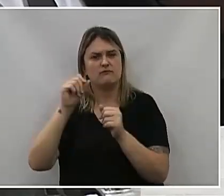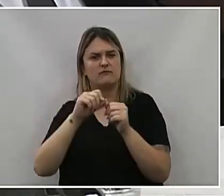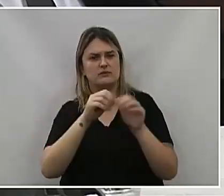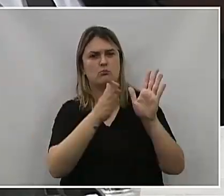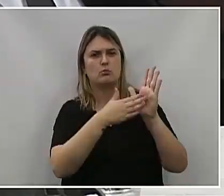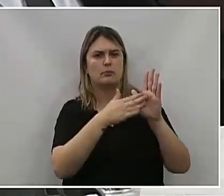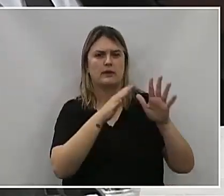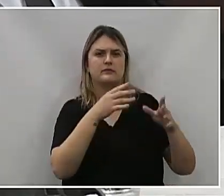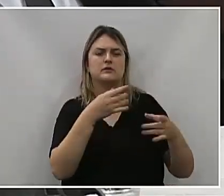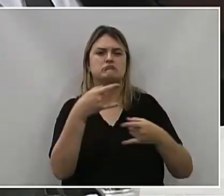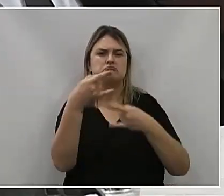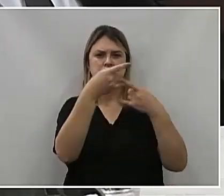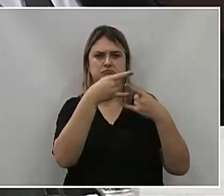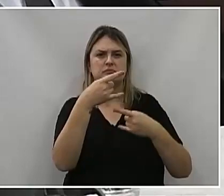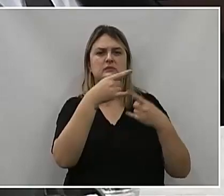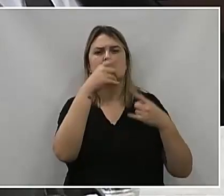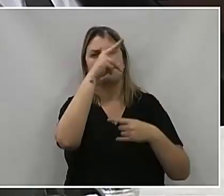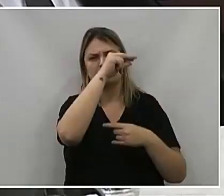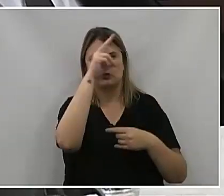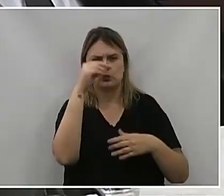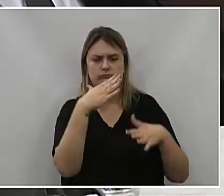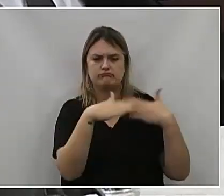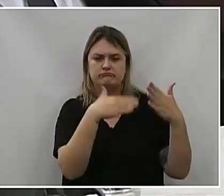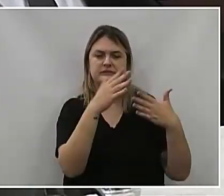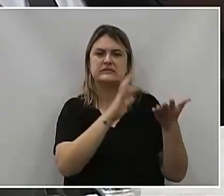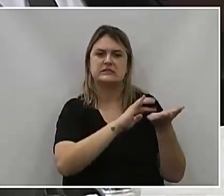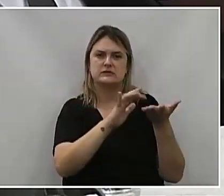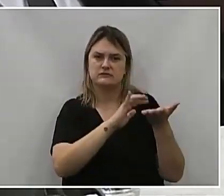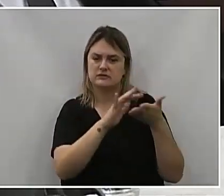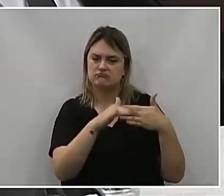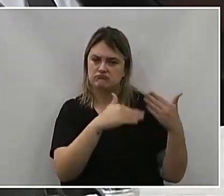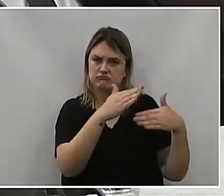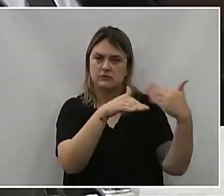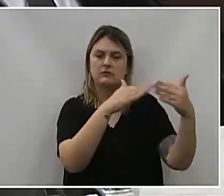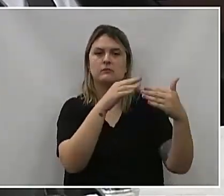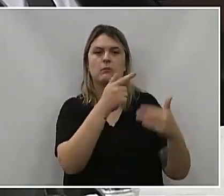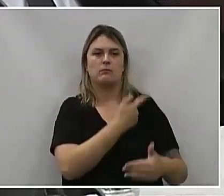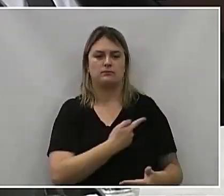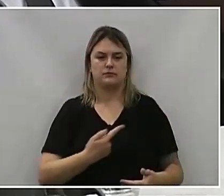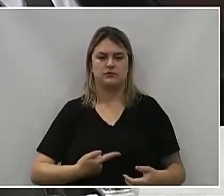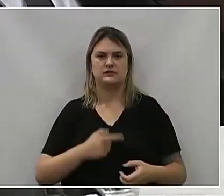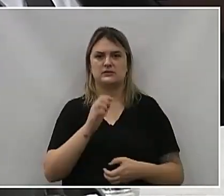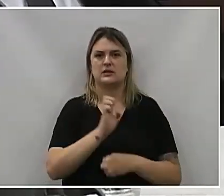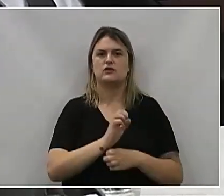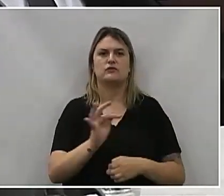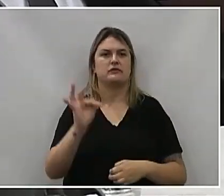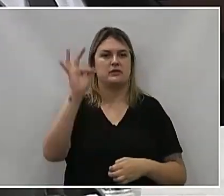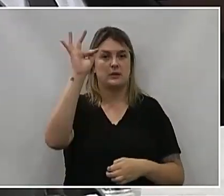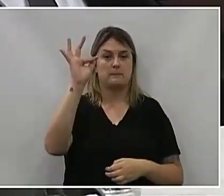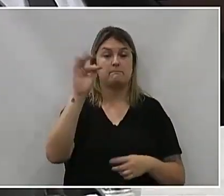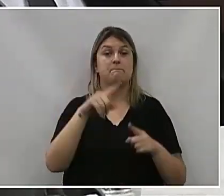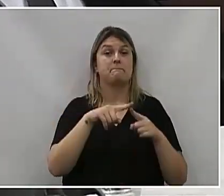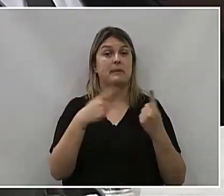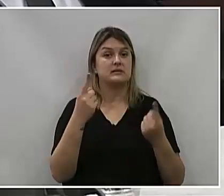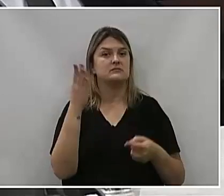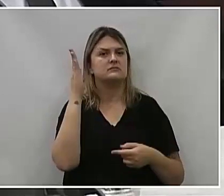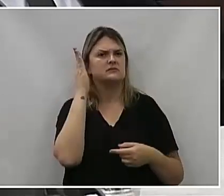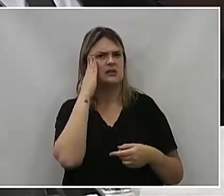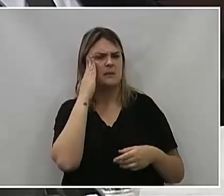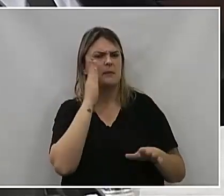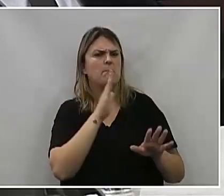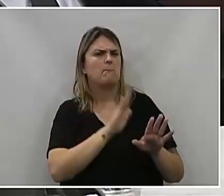campanha nas redes sociais, prefeitura desenvolve, secretarias desenvolve, governo do estado, governo federal. A gente sabe